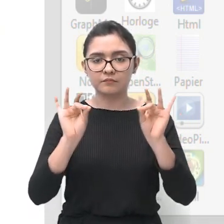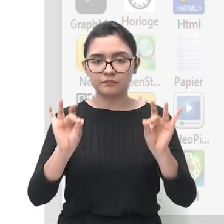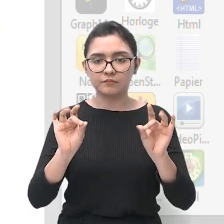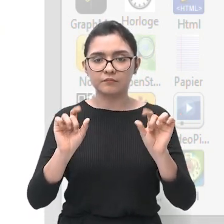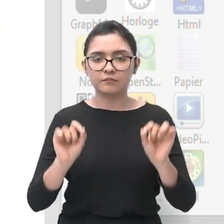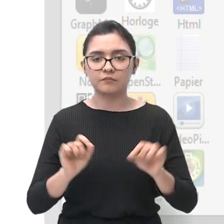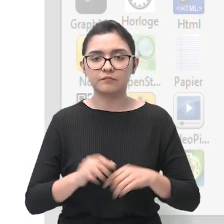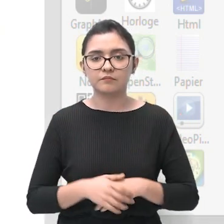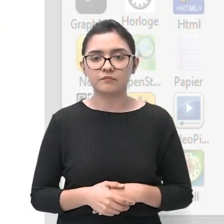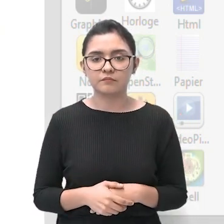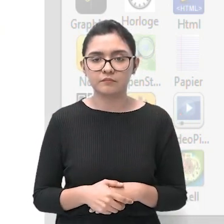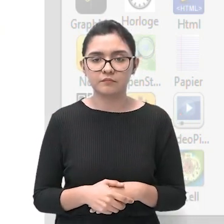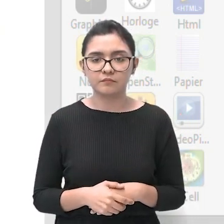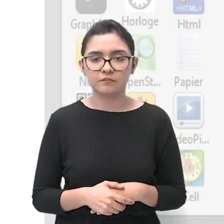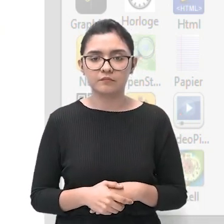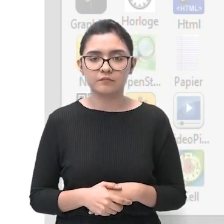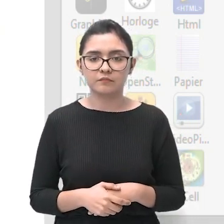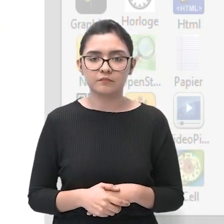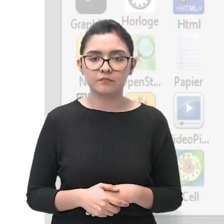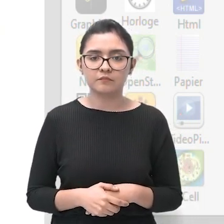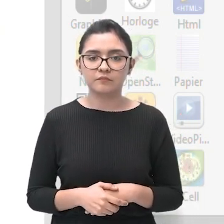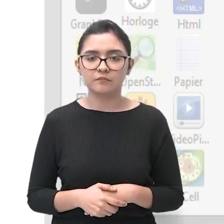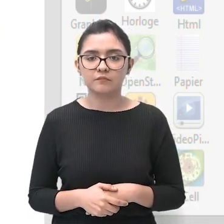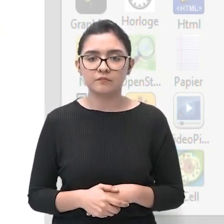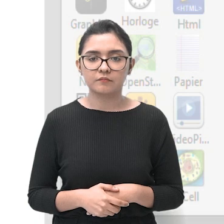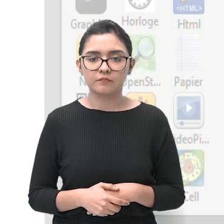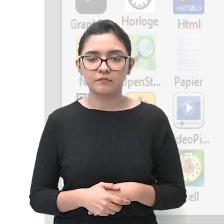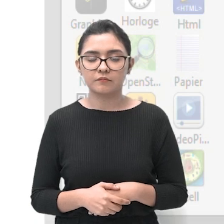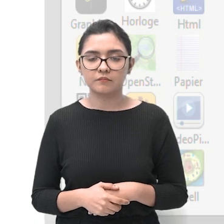nosso triângulo, ó. Vamos ter isso aqui, né?